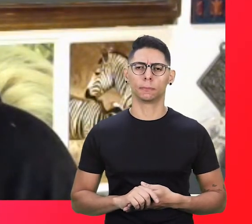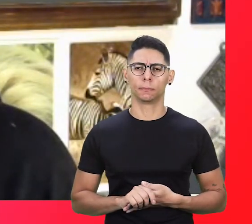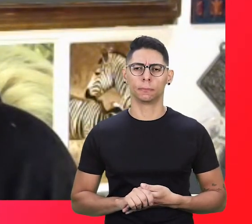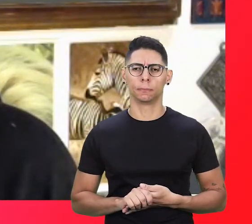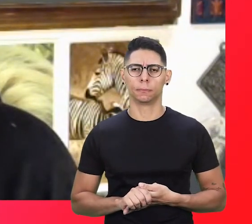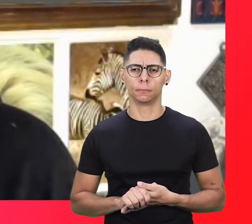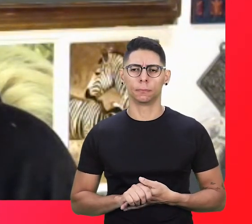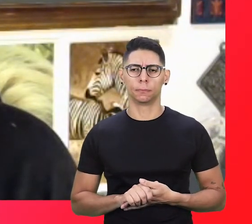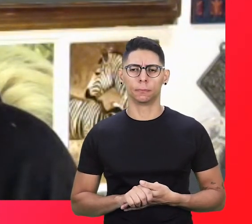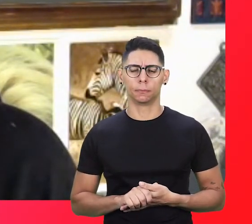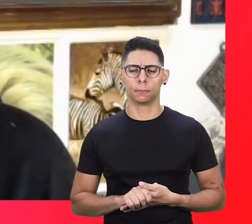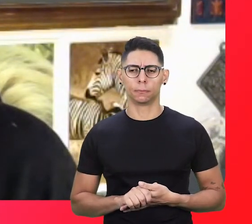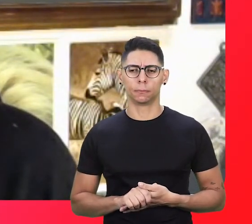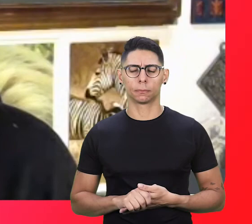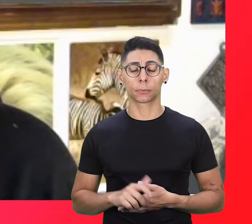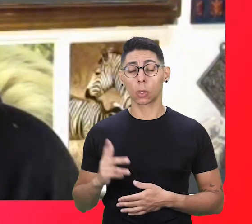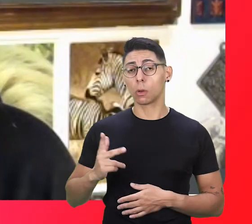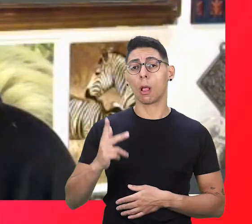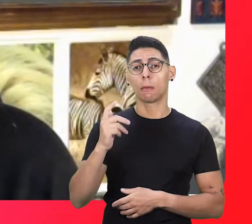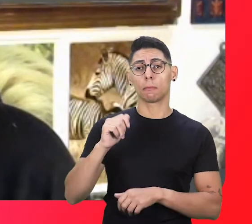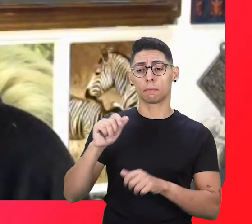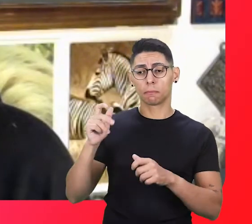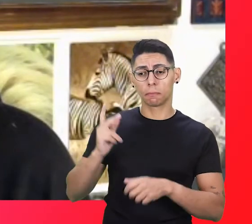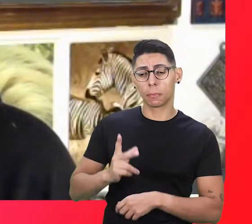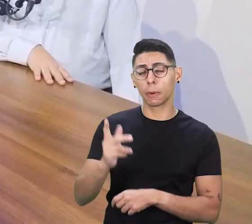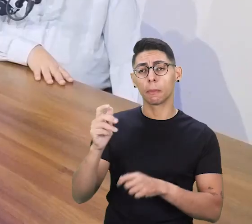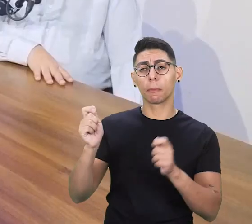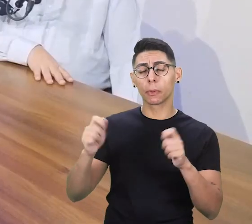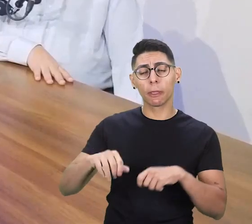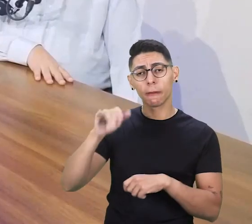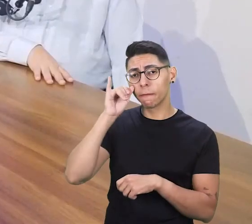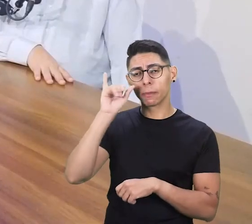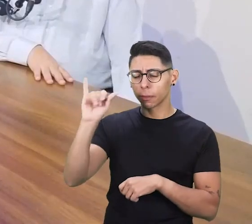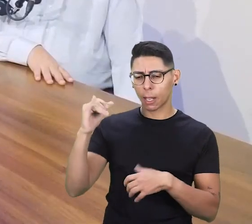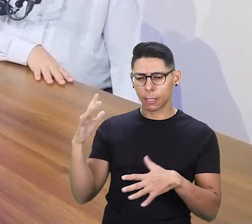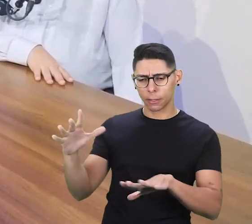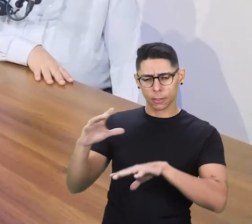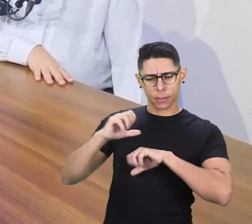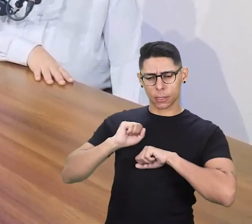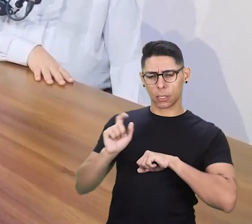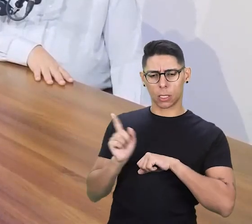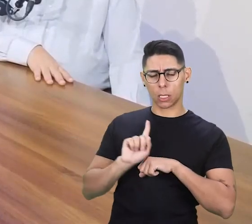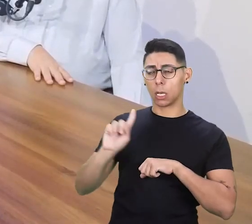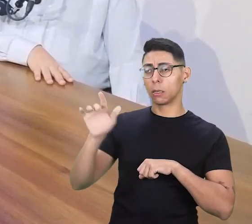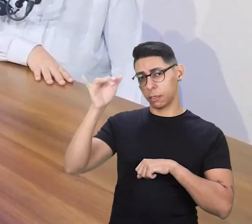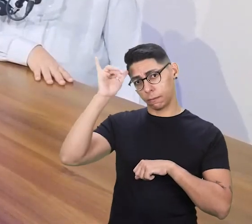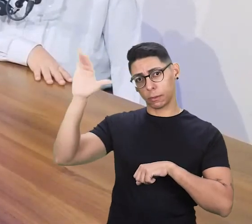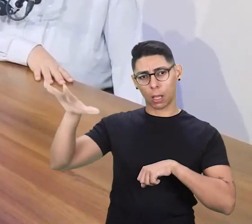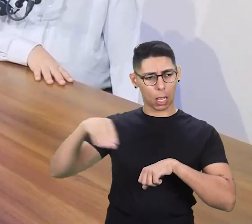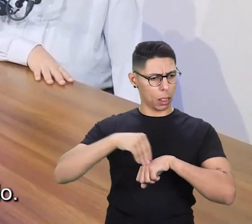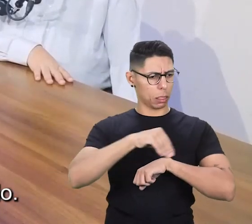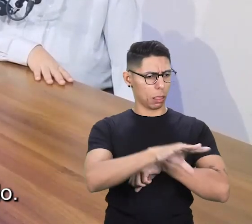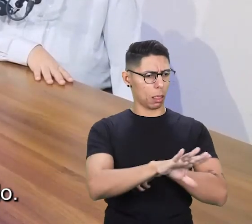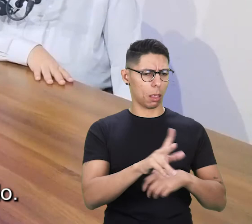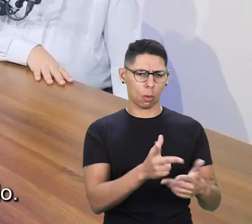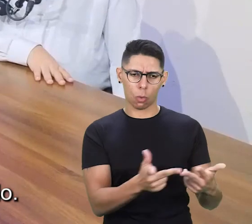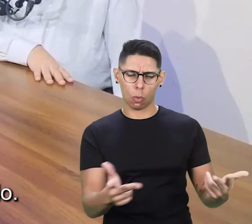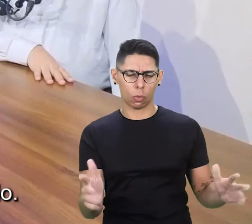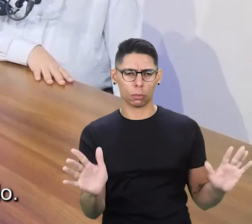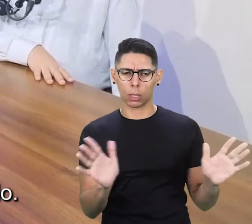para não me contagiar, nem Nem para ficar bem, transmitir, né? nem transmitir para outras pessoas,